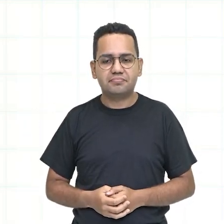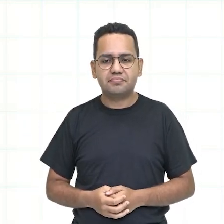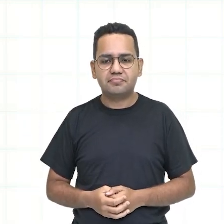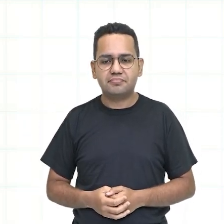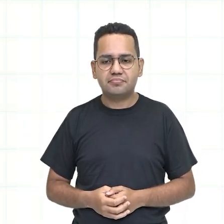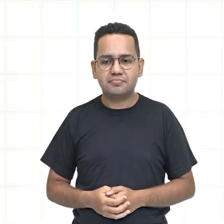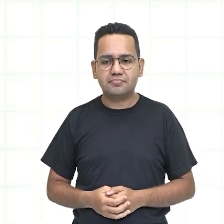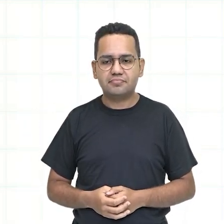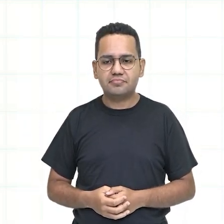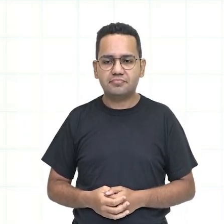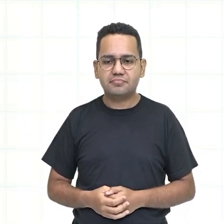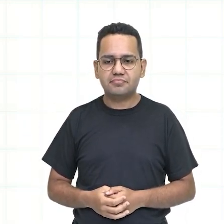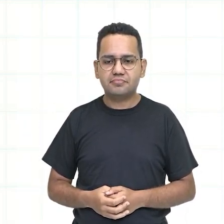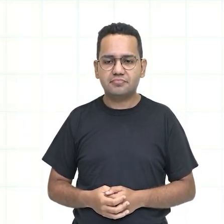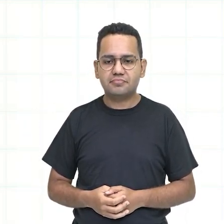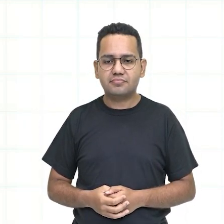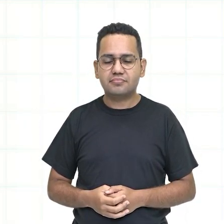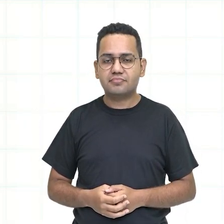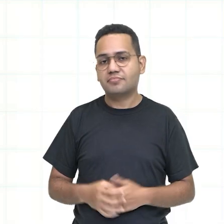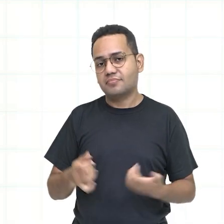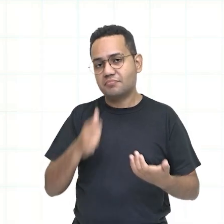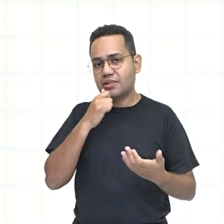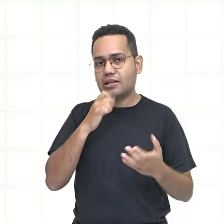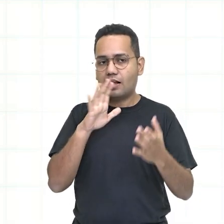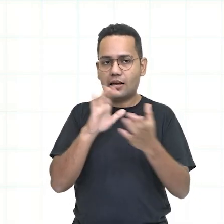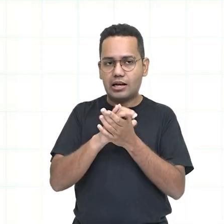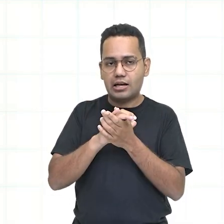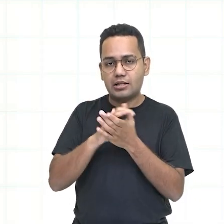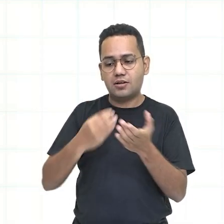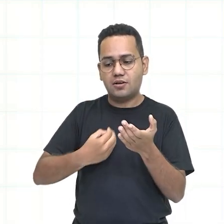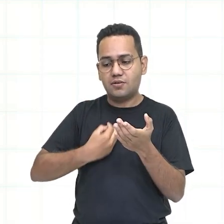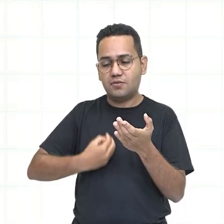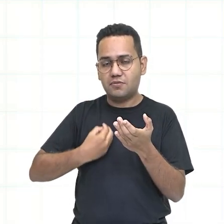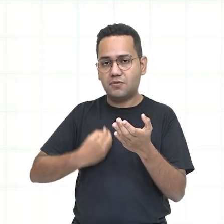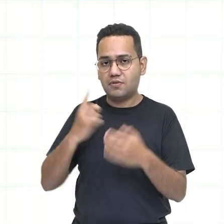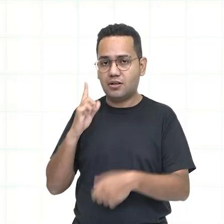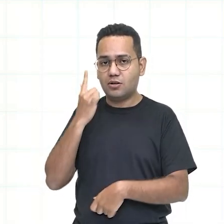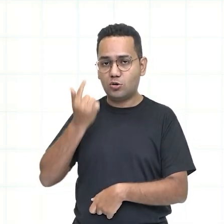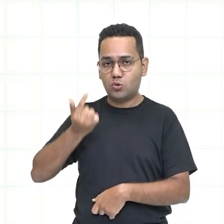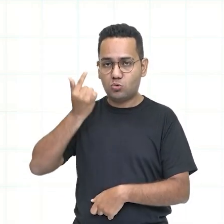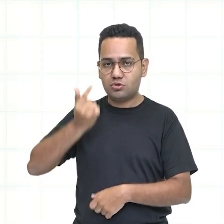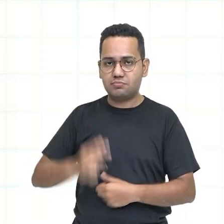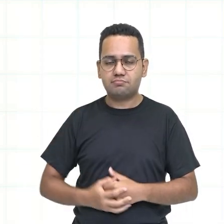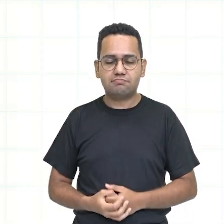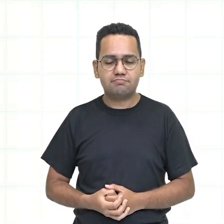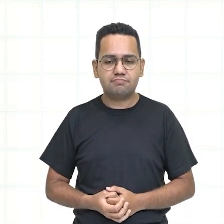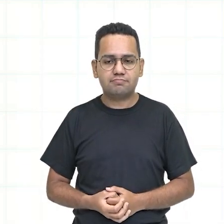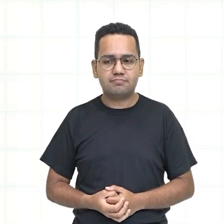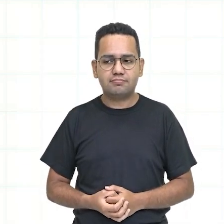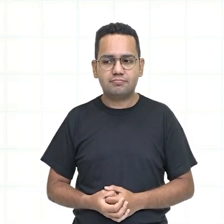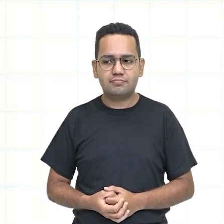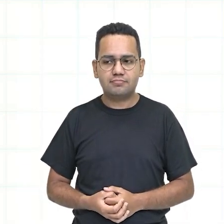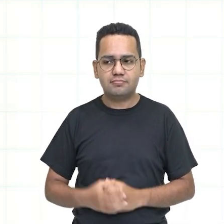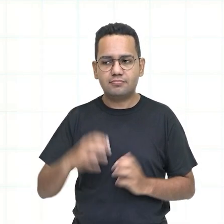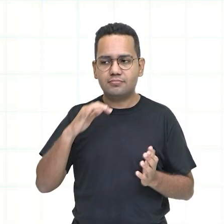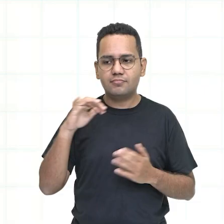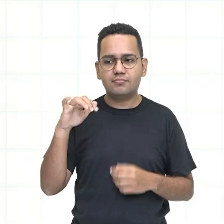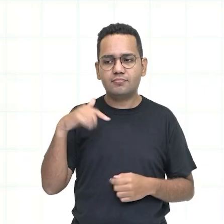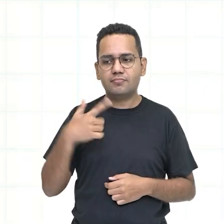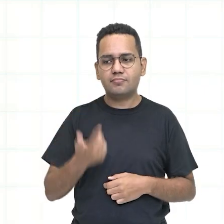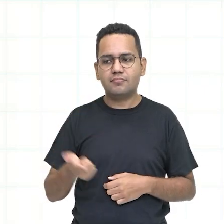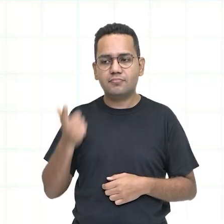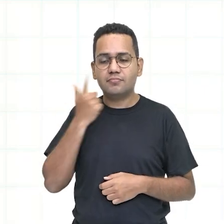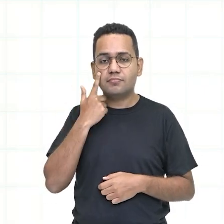ela é casada e também mora em Londres. Vamos ver mais um exemplo de questão de